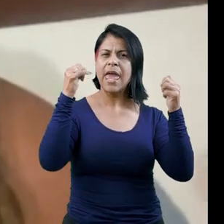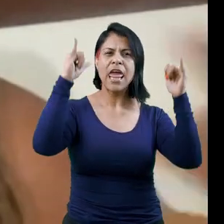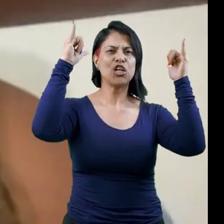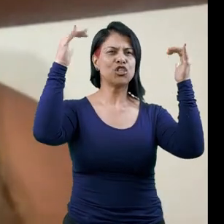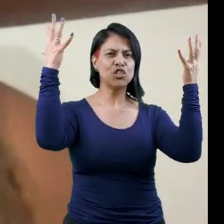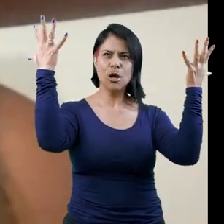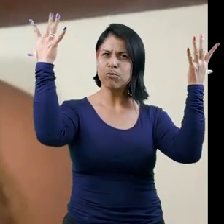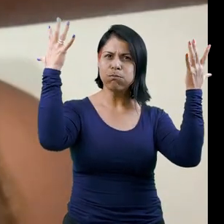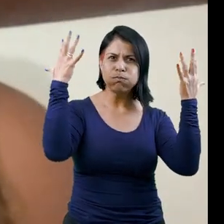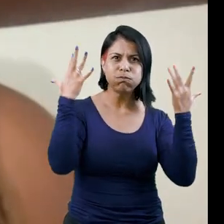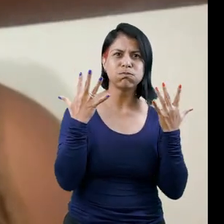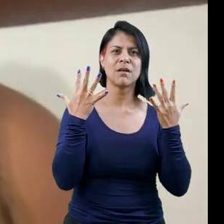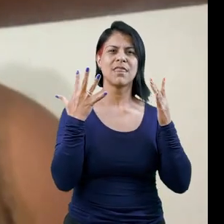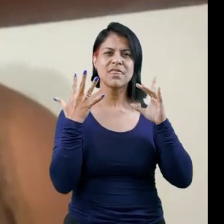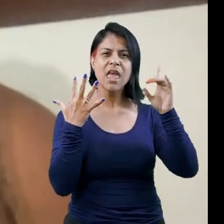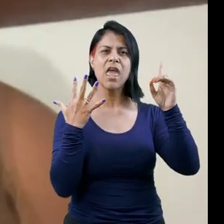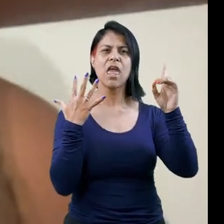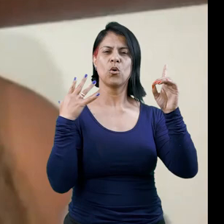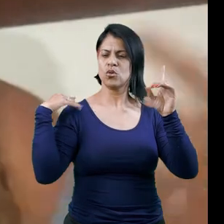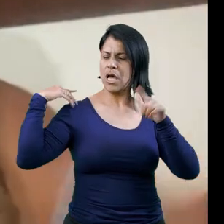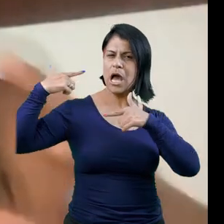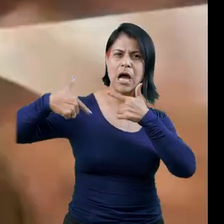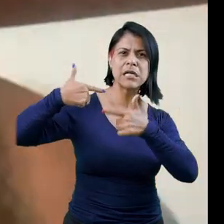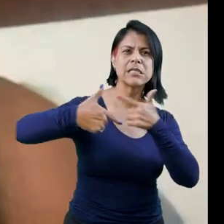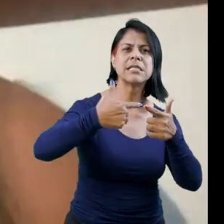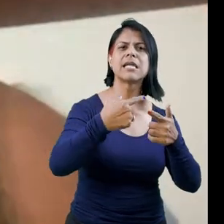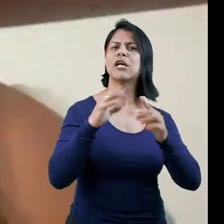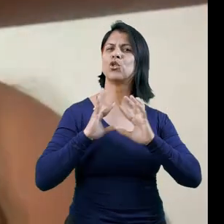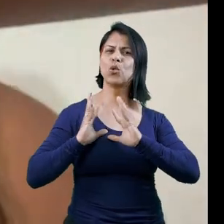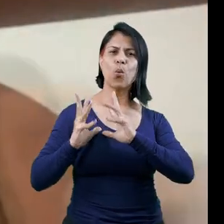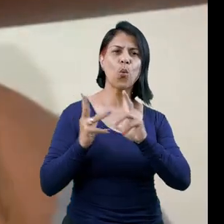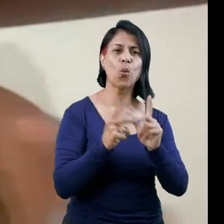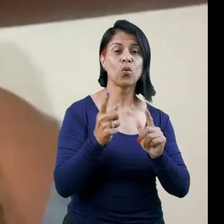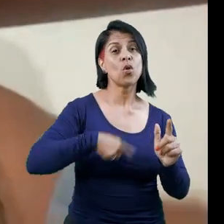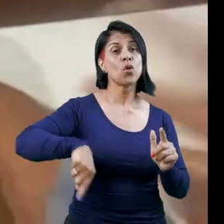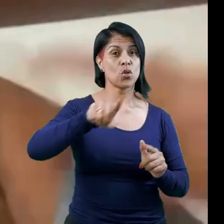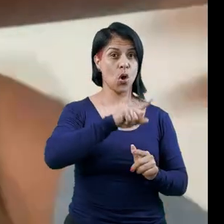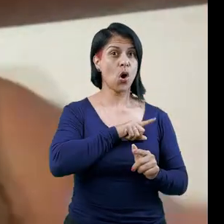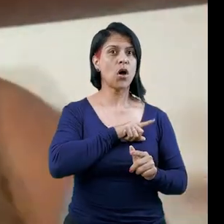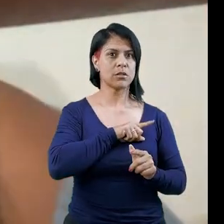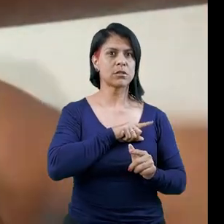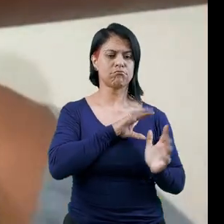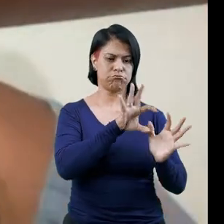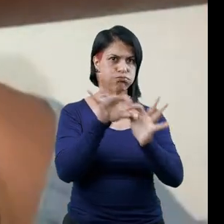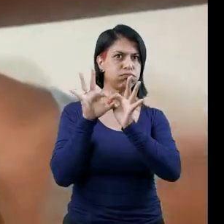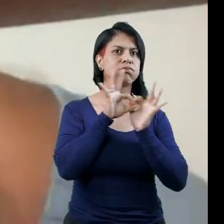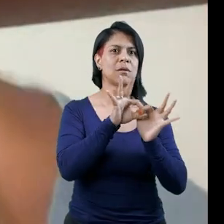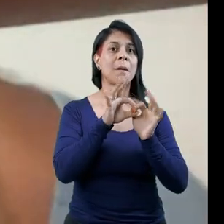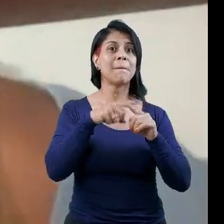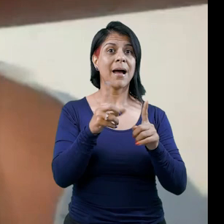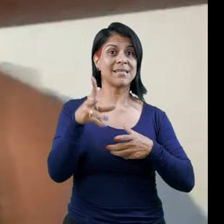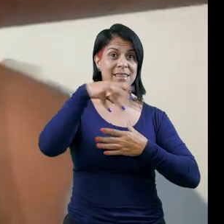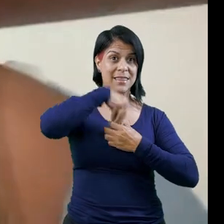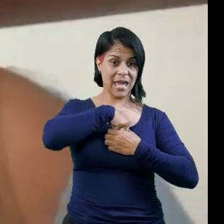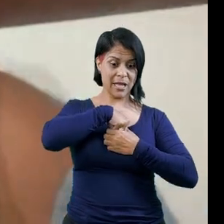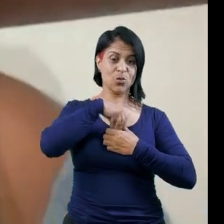nossas forças e energias ancestrais. Somos muitas aqui agrupadas e somos ainda mais porque dentro de nós habitam